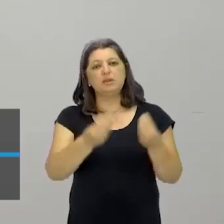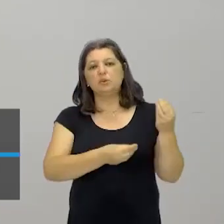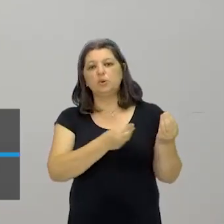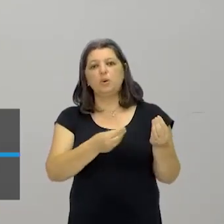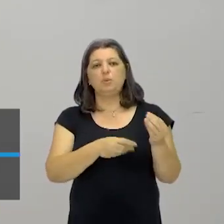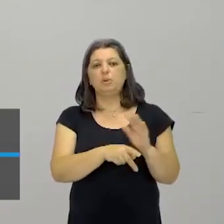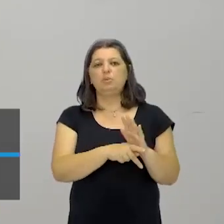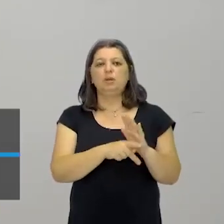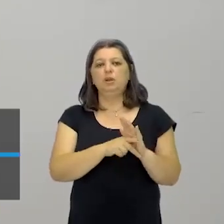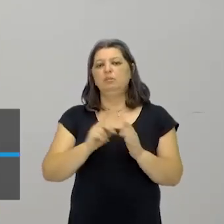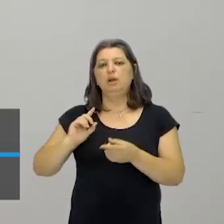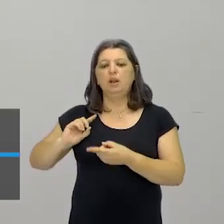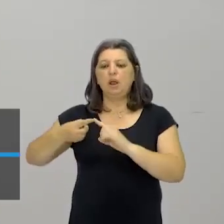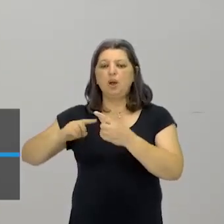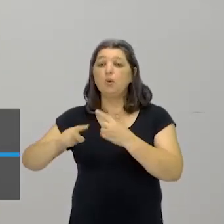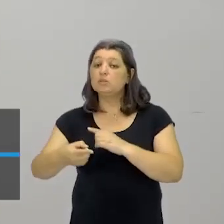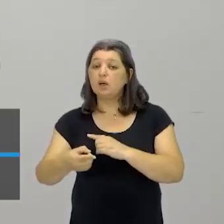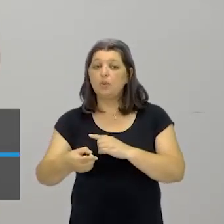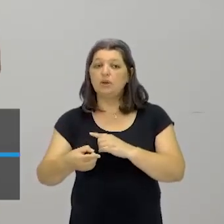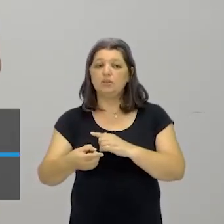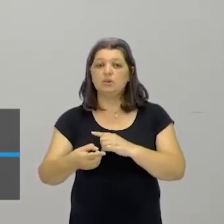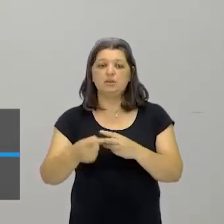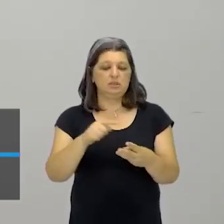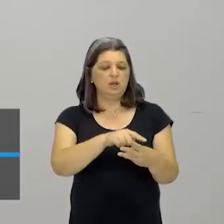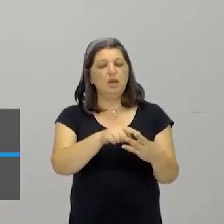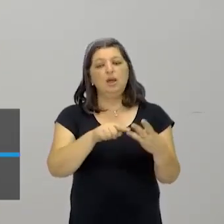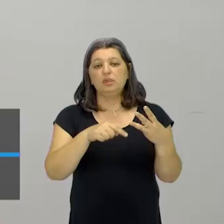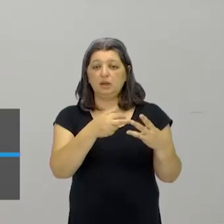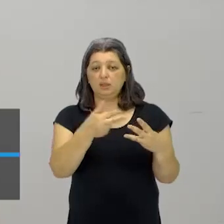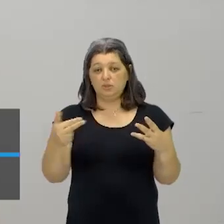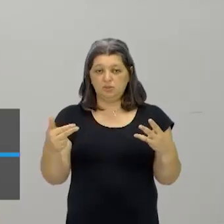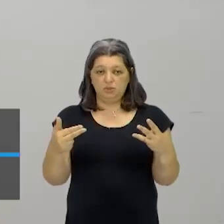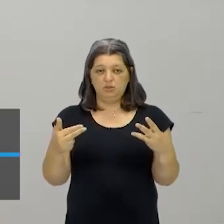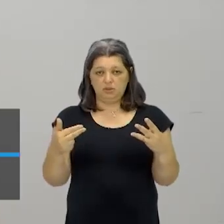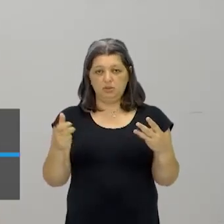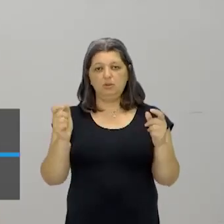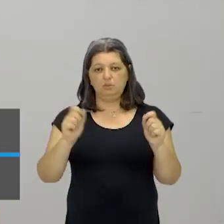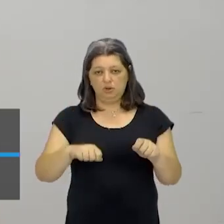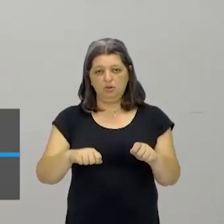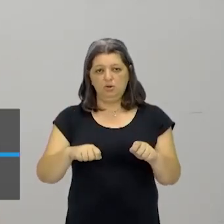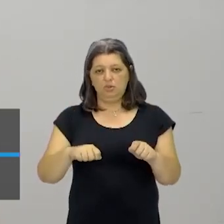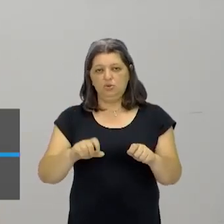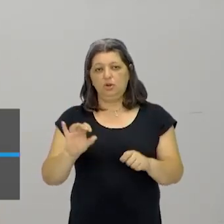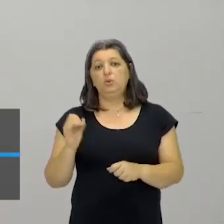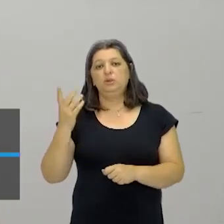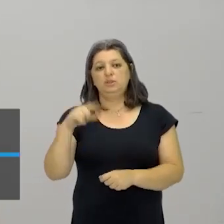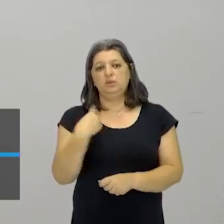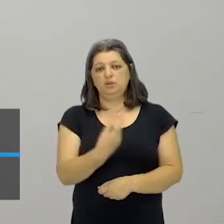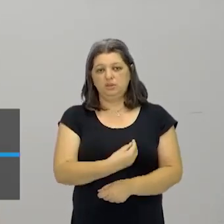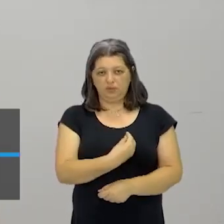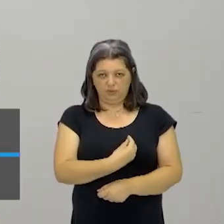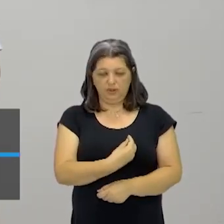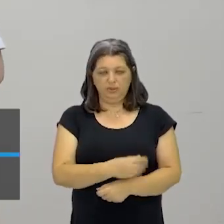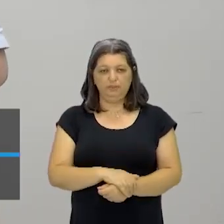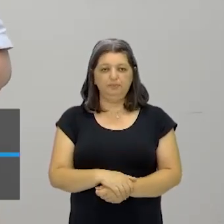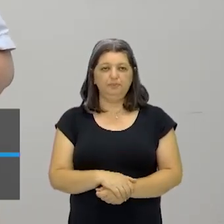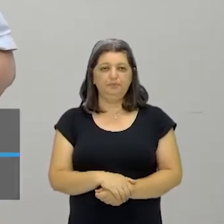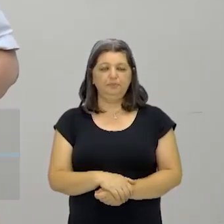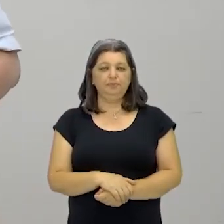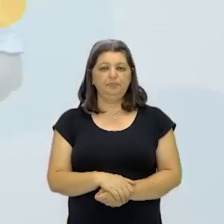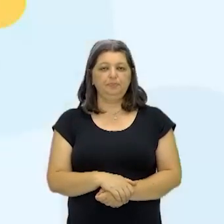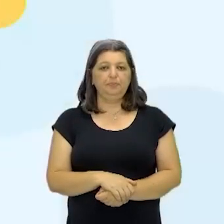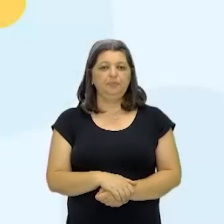nas consequências, né? Nas consequências que essas três coisas podem causar nas nossas vidas. Ok? Vamos lá, então.